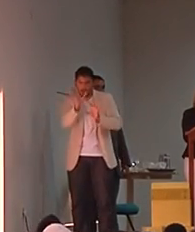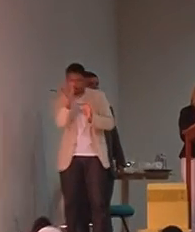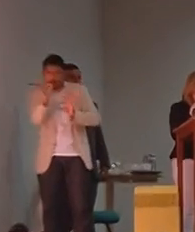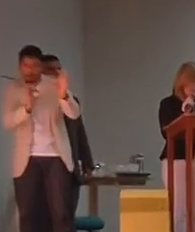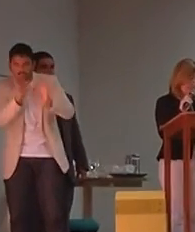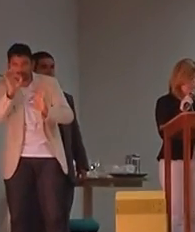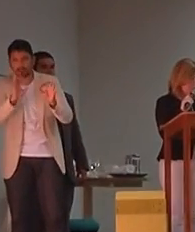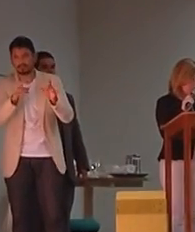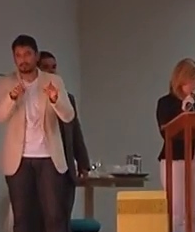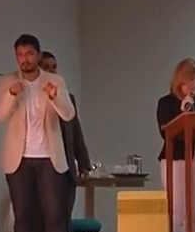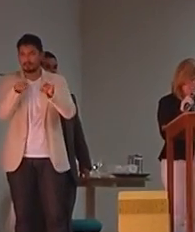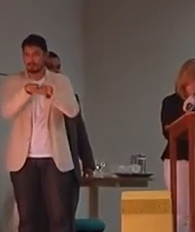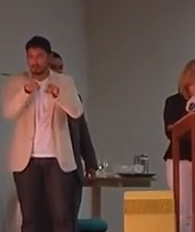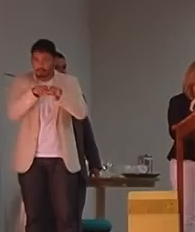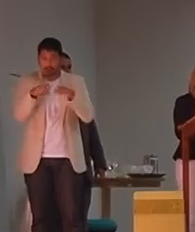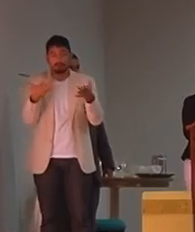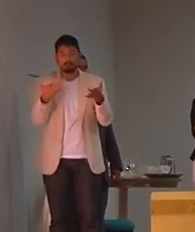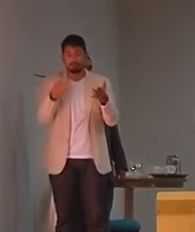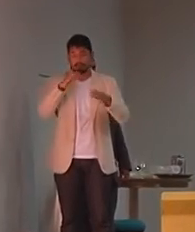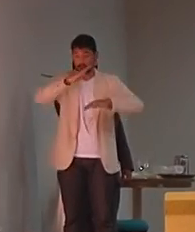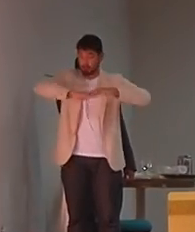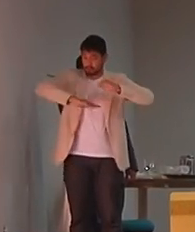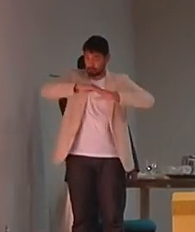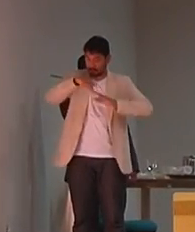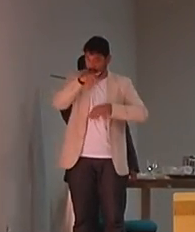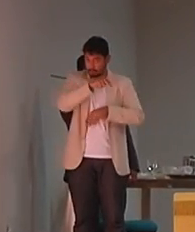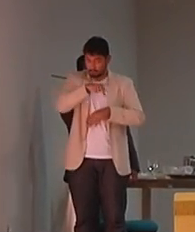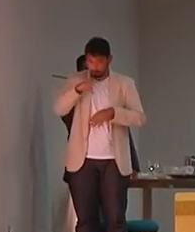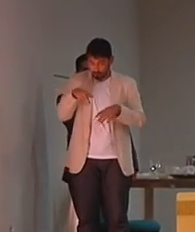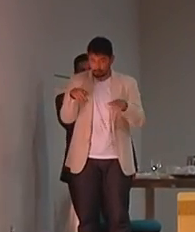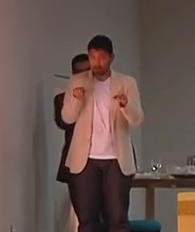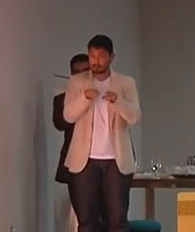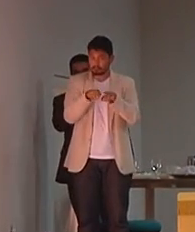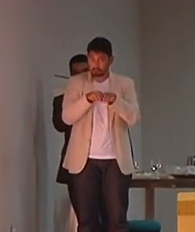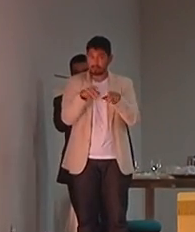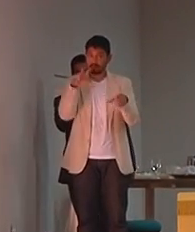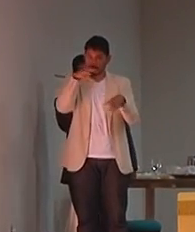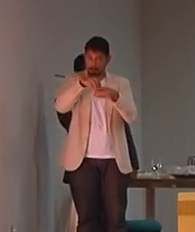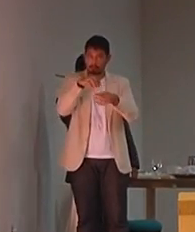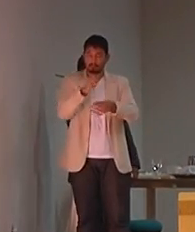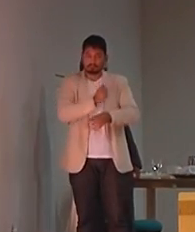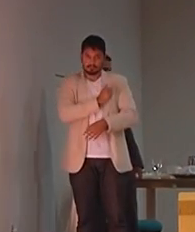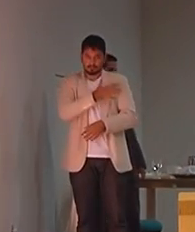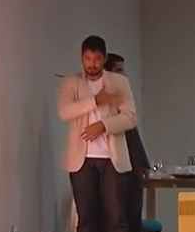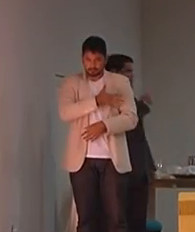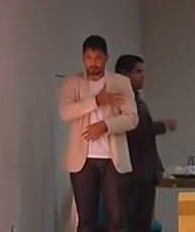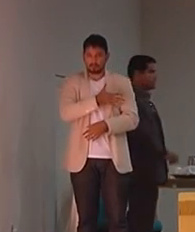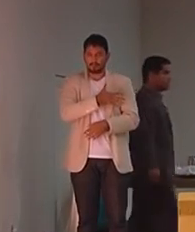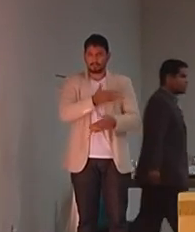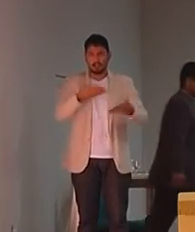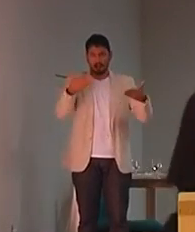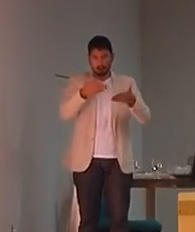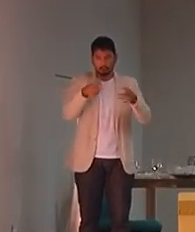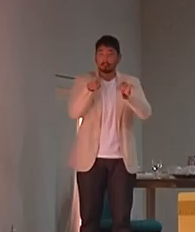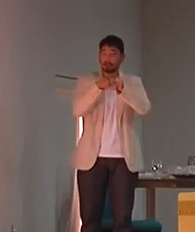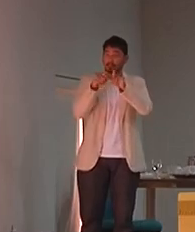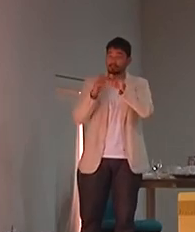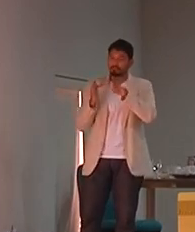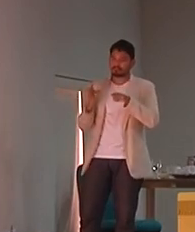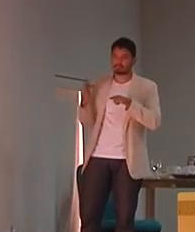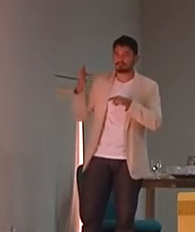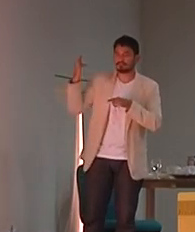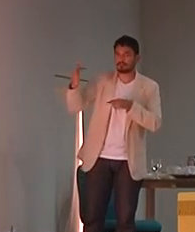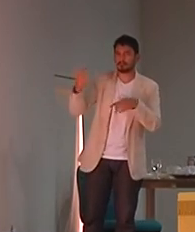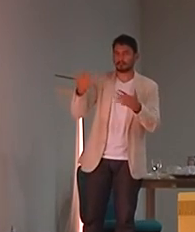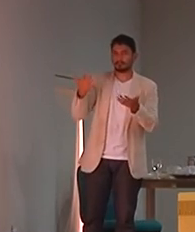setor, qualificação dos quadros de profissionais que atuam no Instituto em curto e longo prazo, considerando